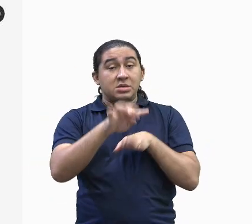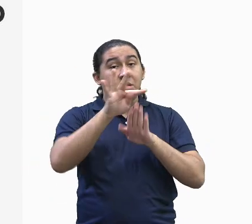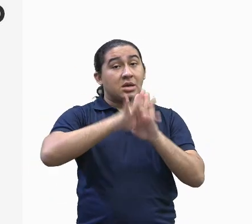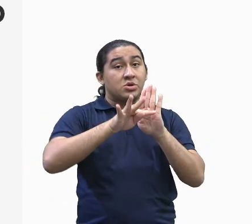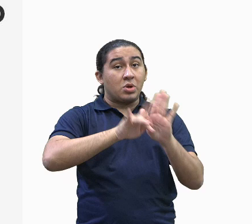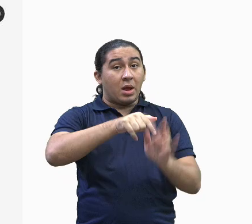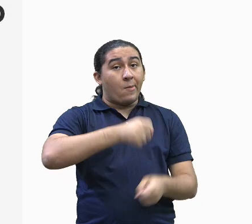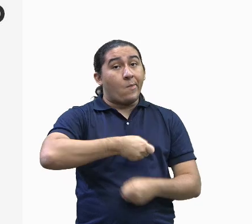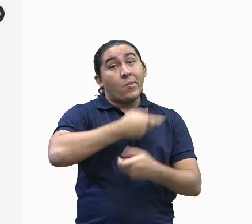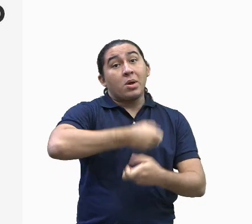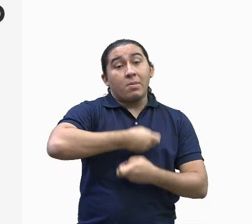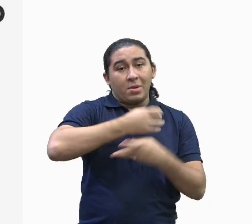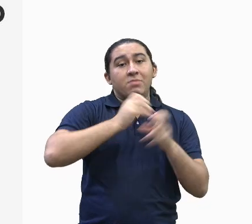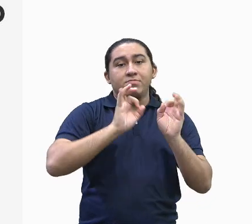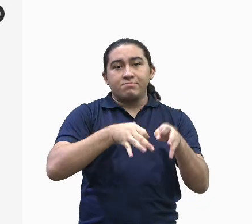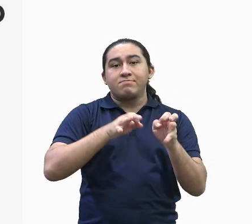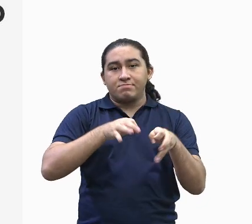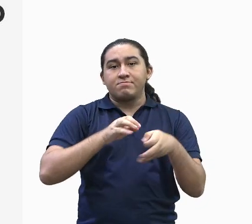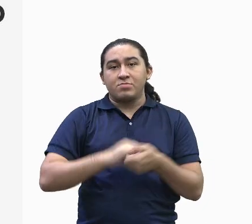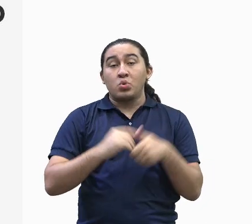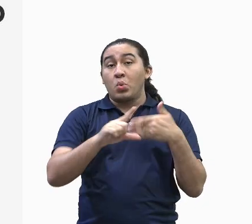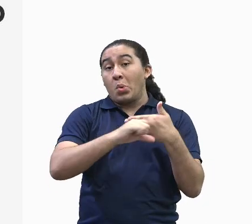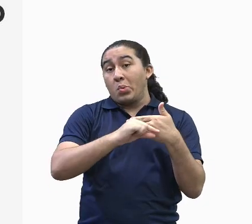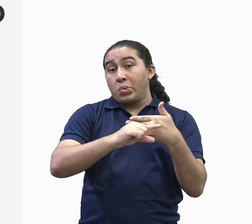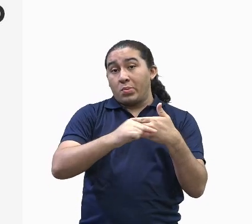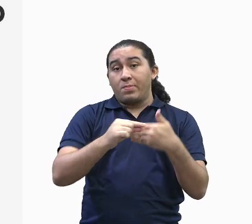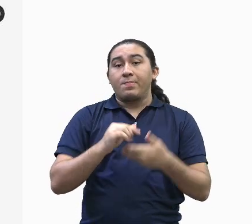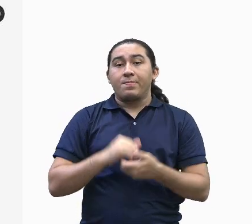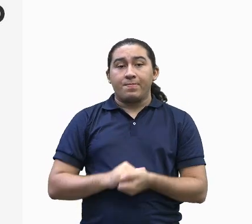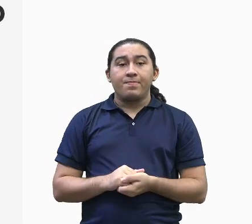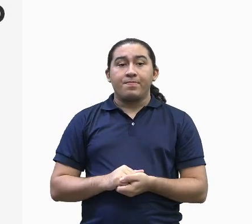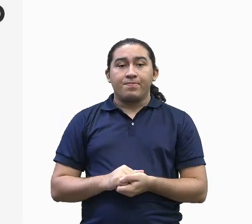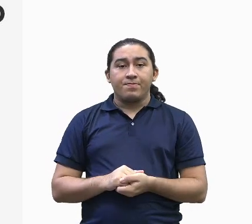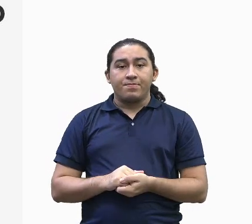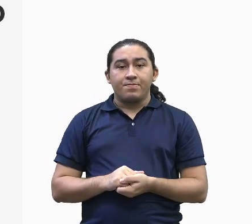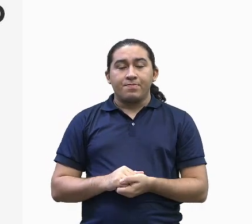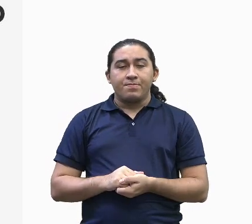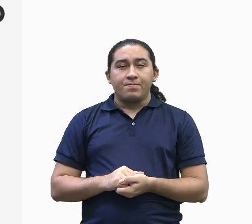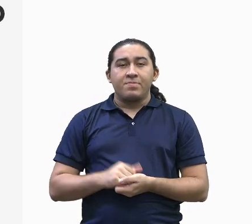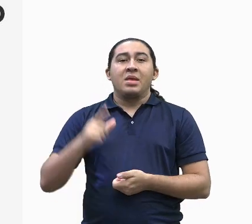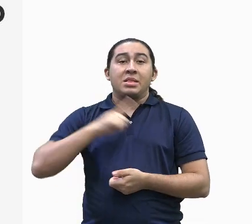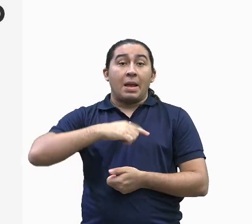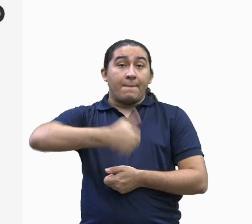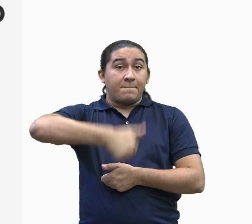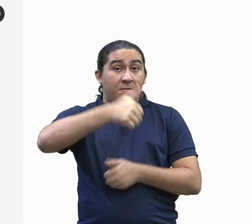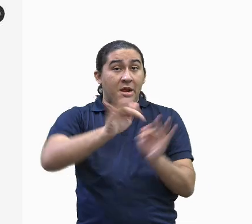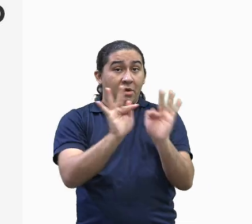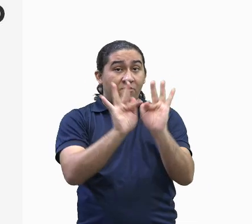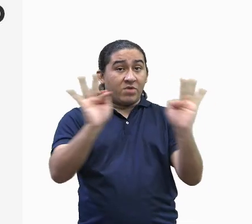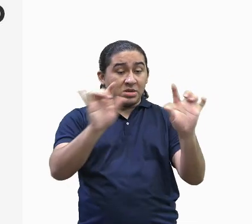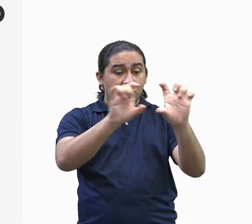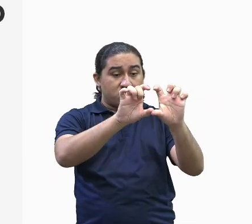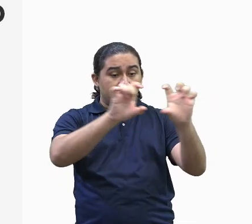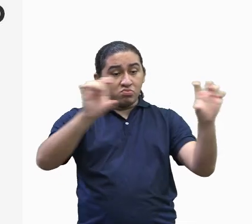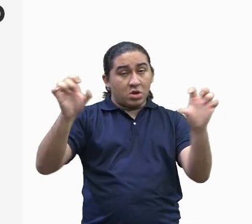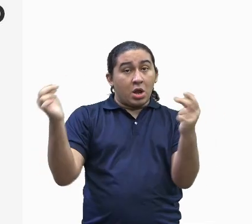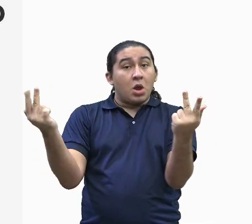ao poema de Carlos Drummond de Andrade, mantendo a estrutura